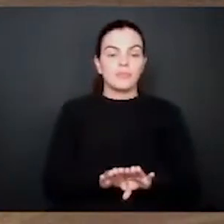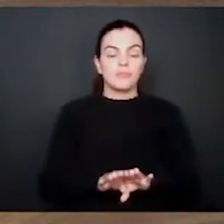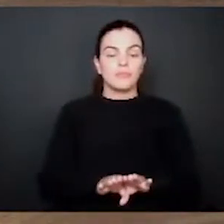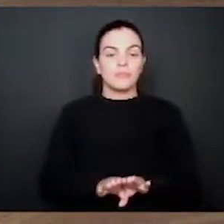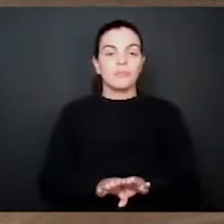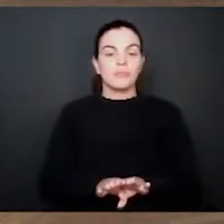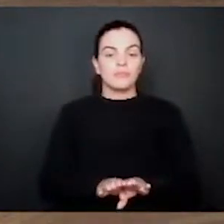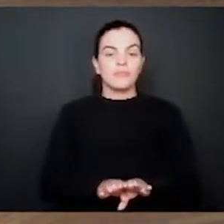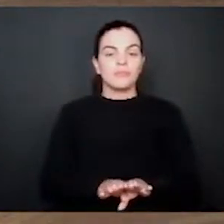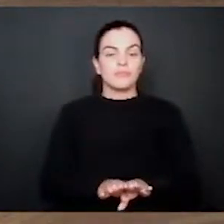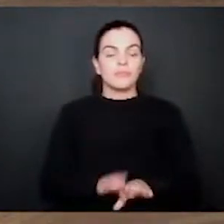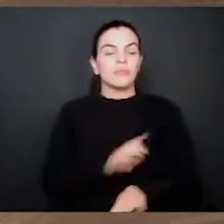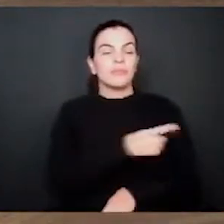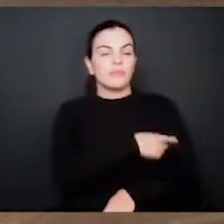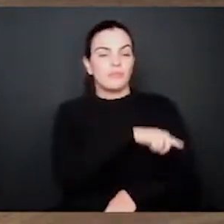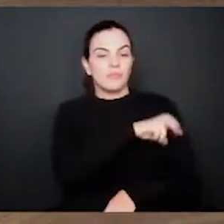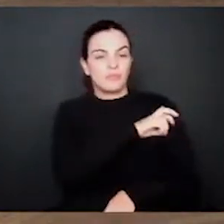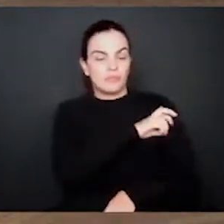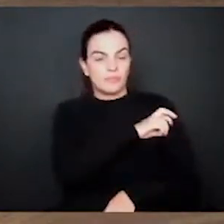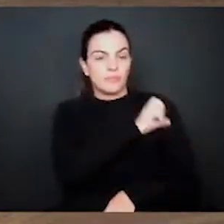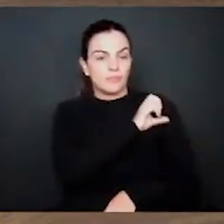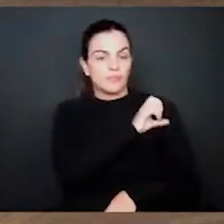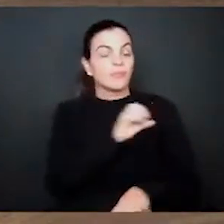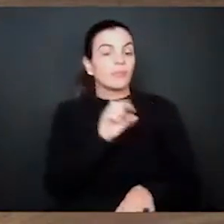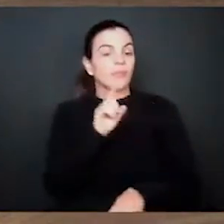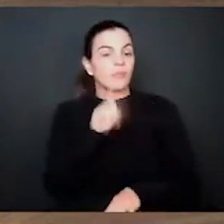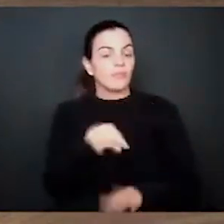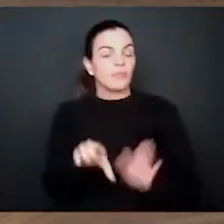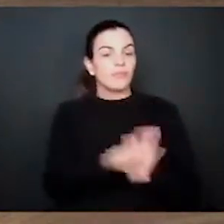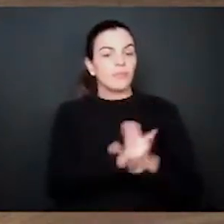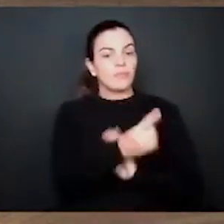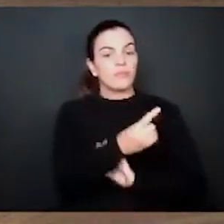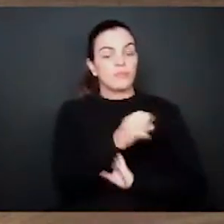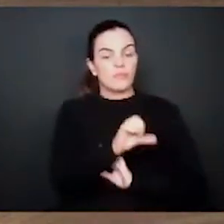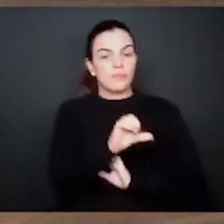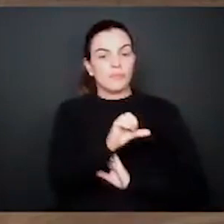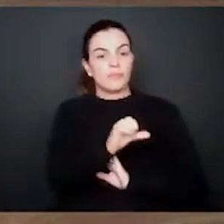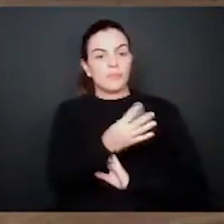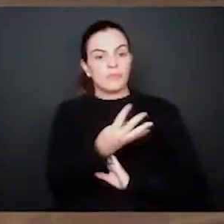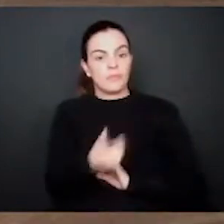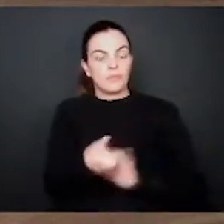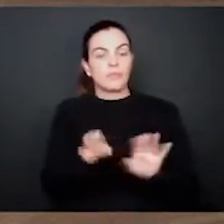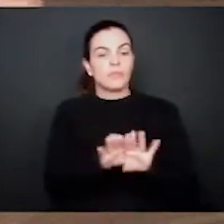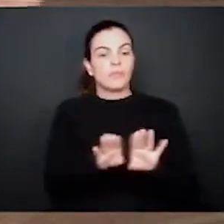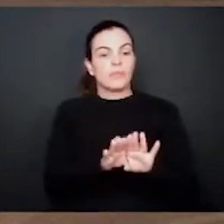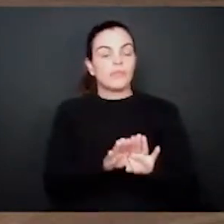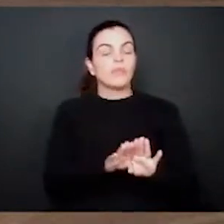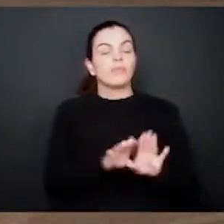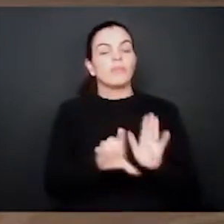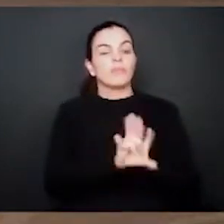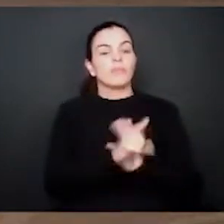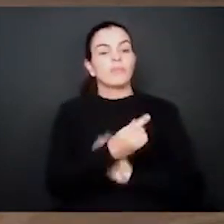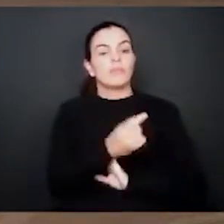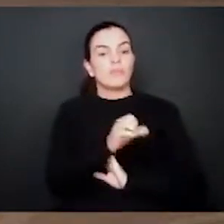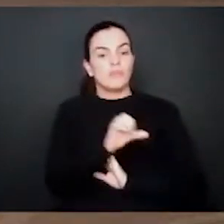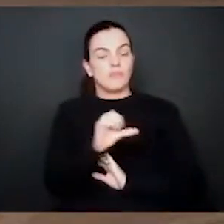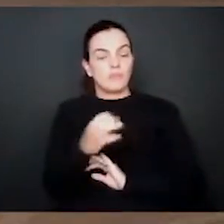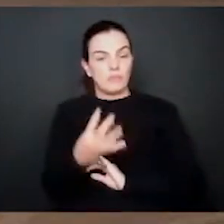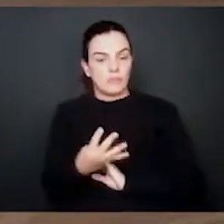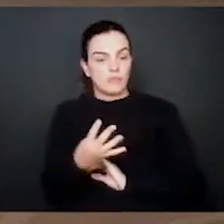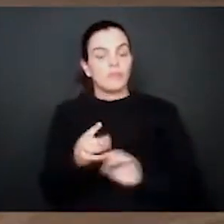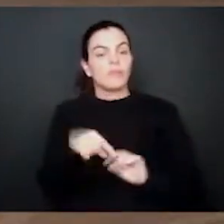vista a lei de 1996, lei federal, a 9.394, e depois a